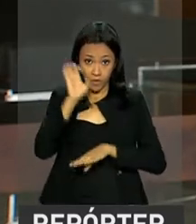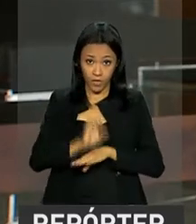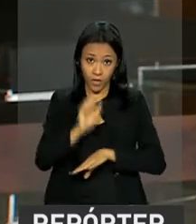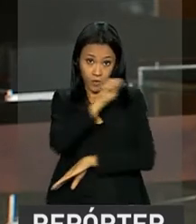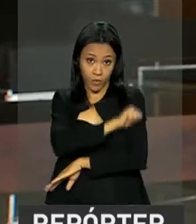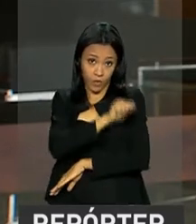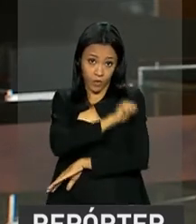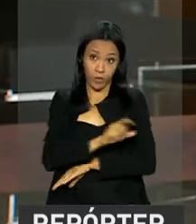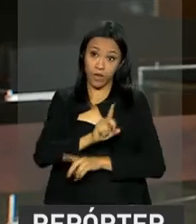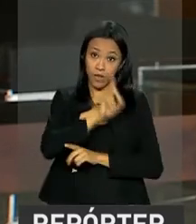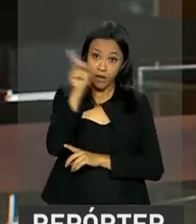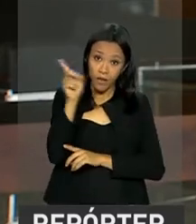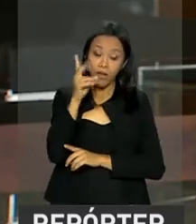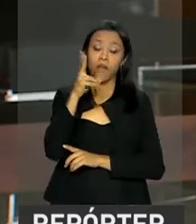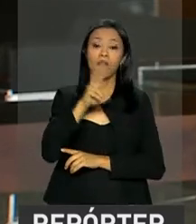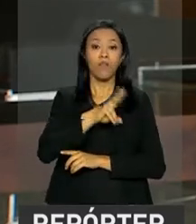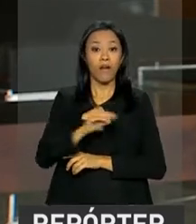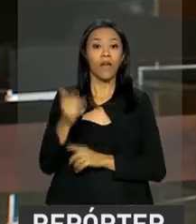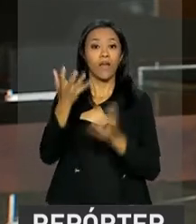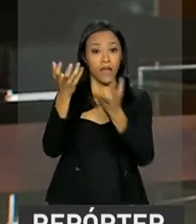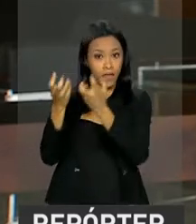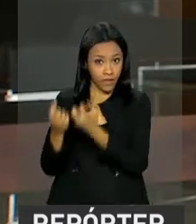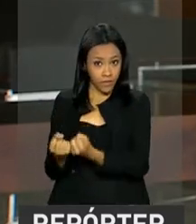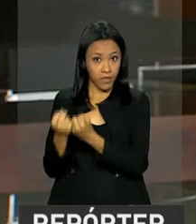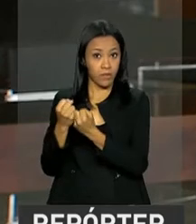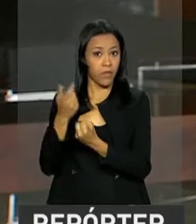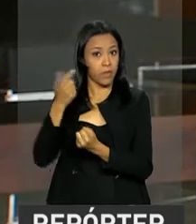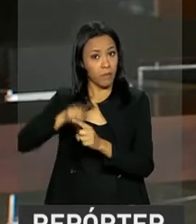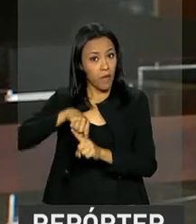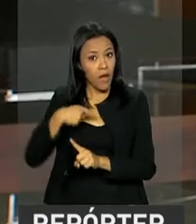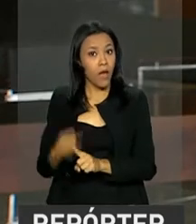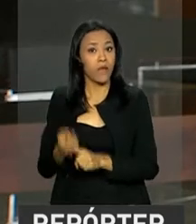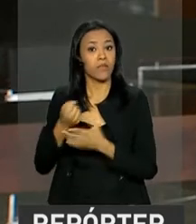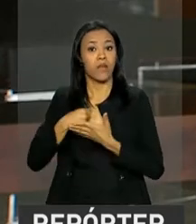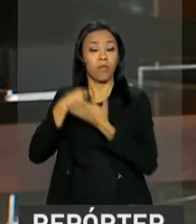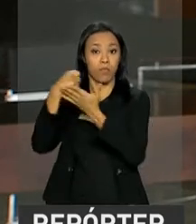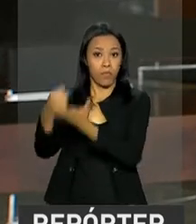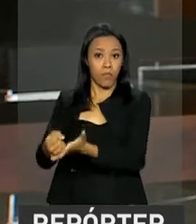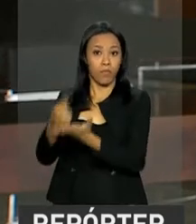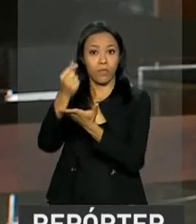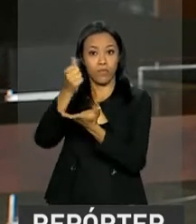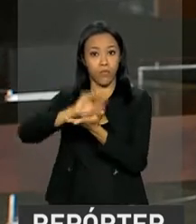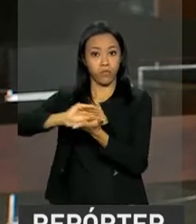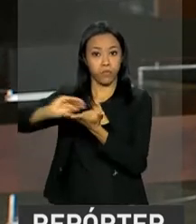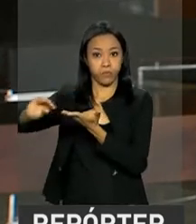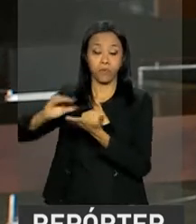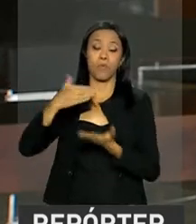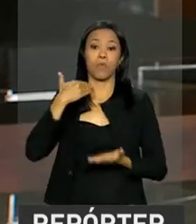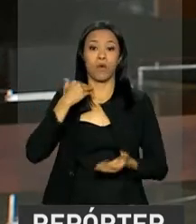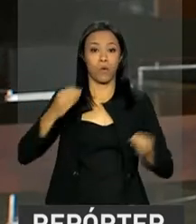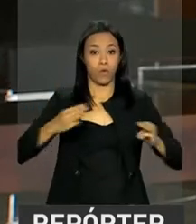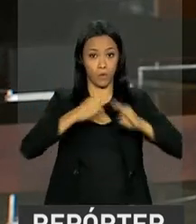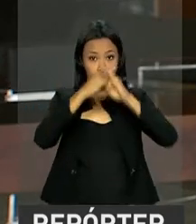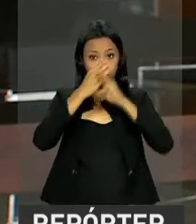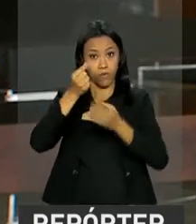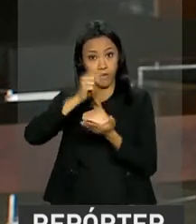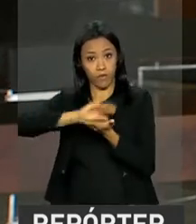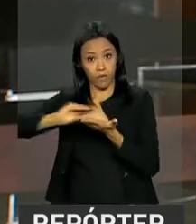o município vai receber mais um apoio financeiro, mais um reforço financeiro. A Caixa Econômica Federal vai